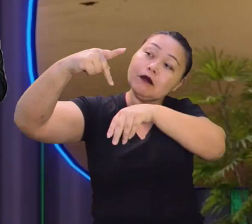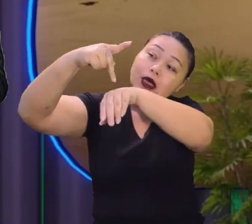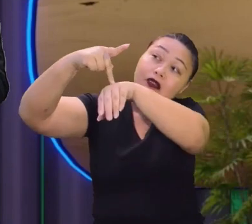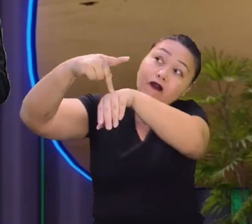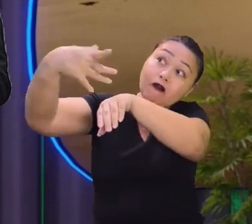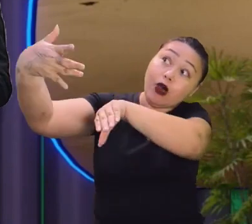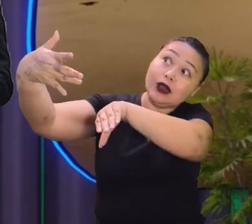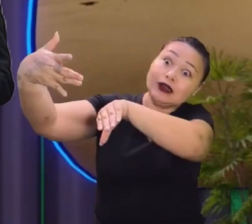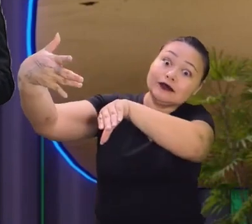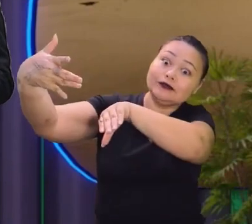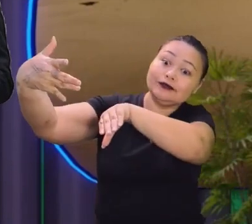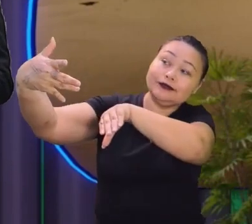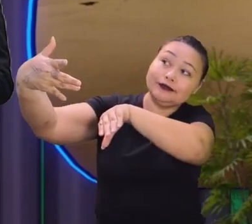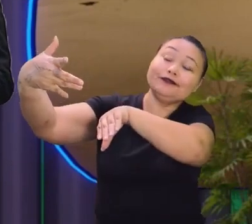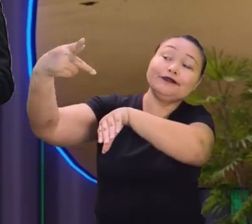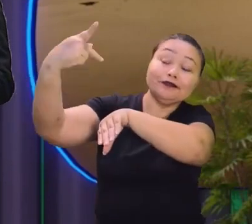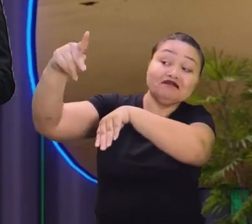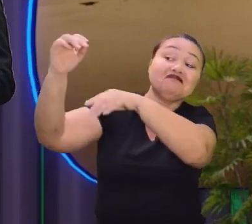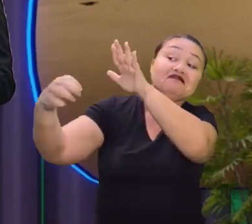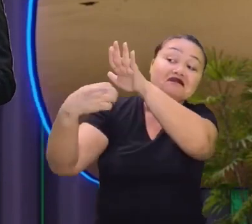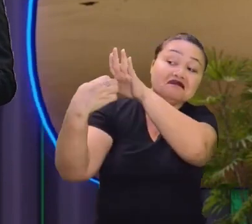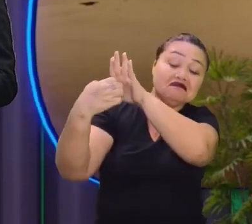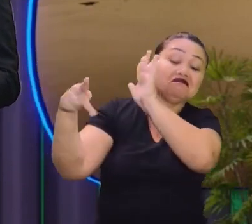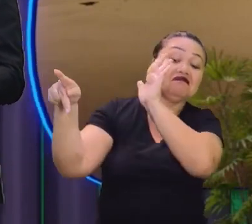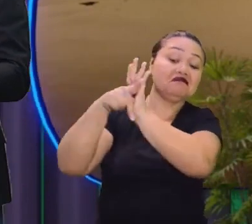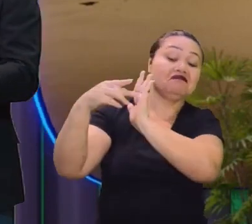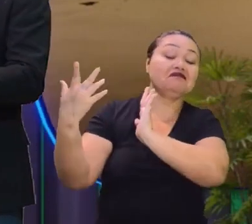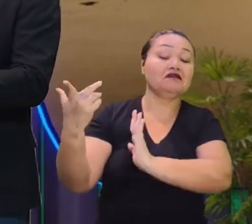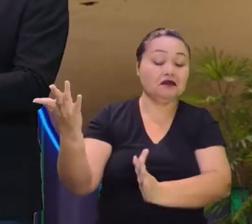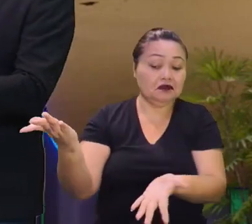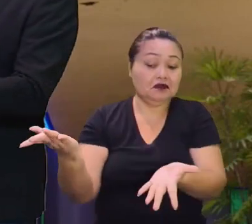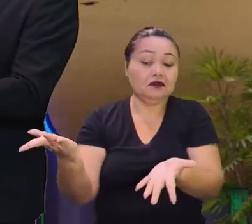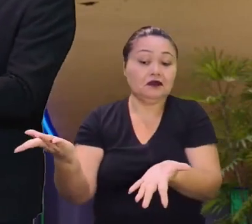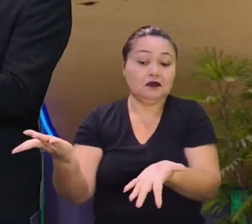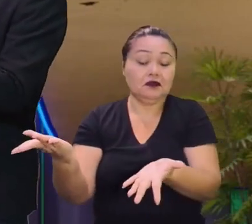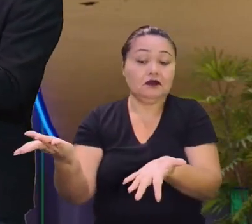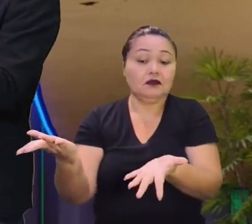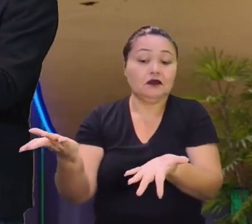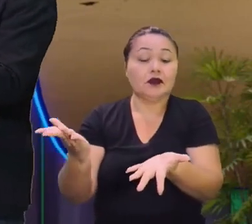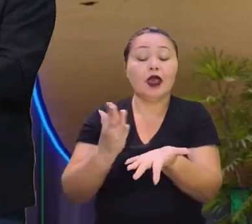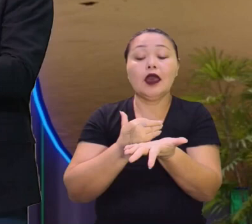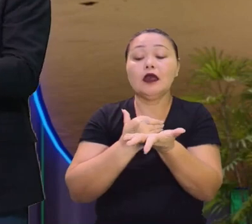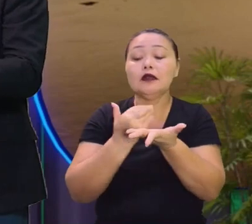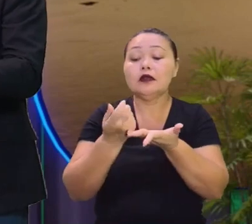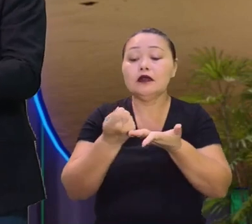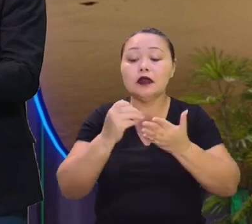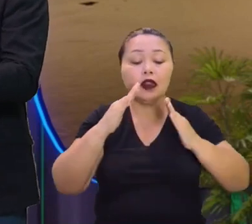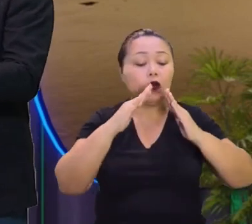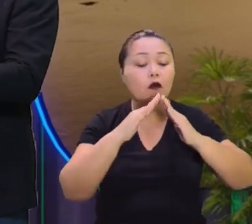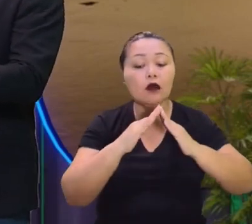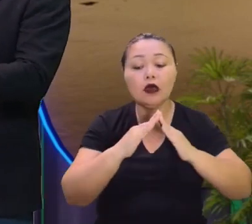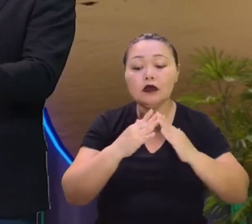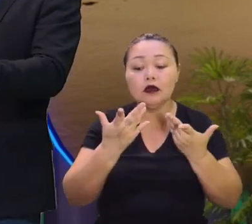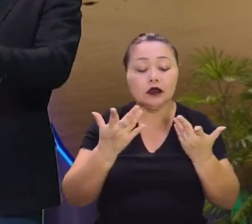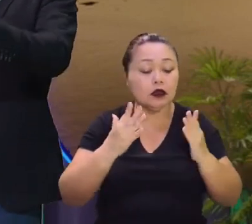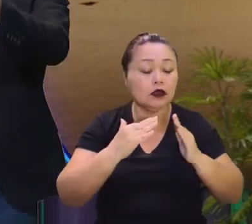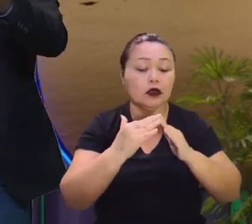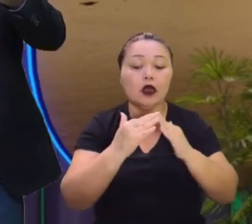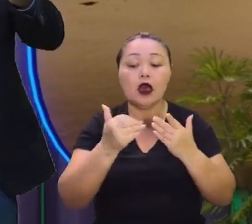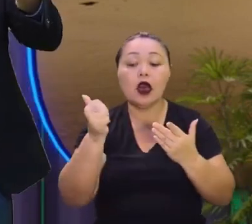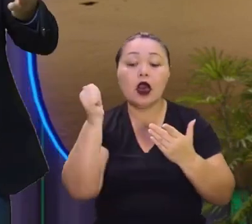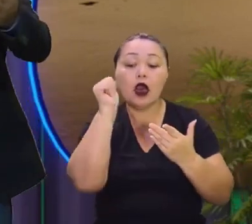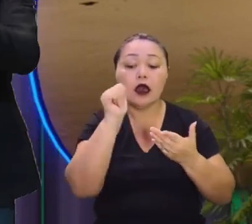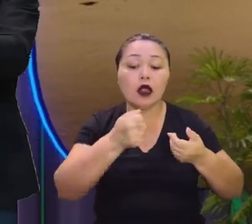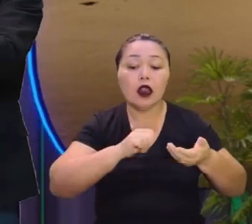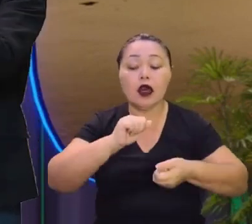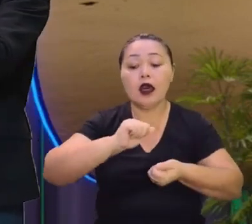de origem dessa multinacional. Muito bem. É isso? Aquele comércio, aquela mercearia, aquela mulher